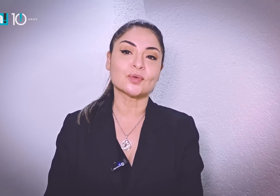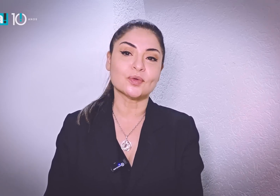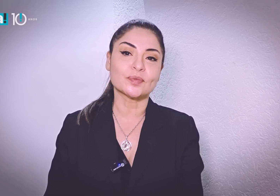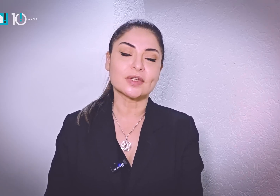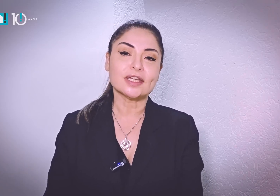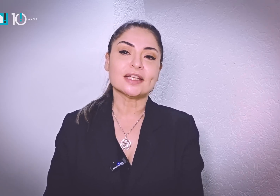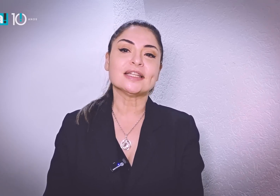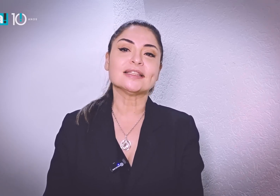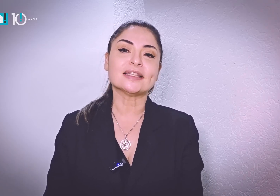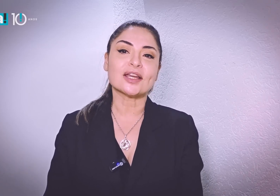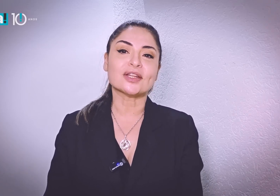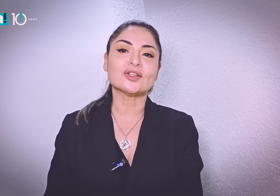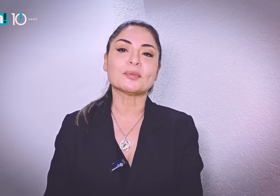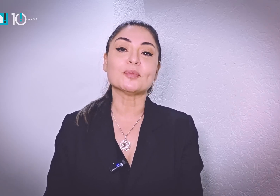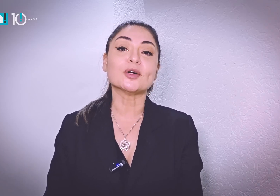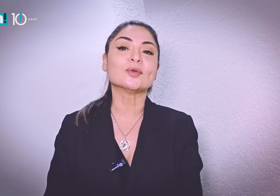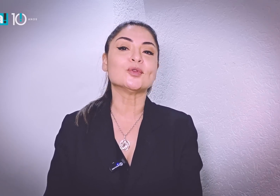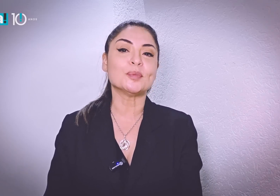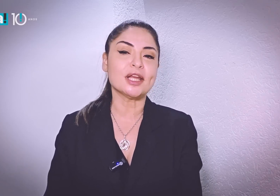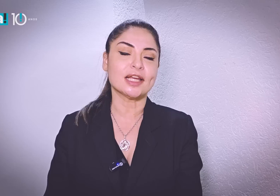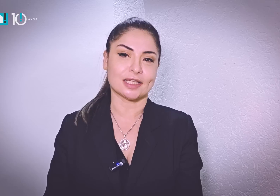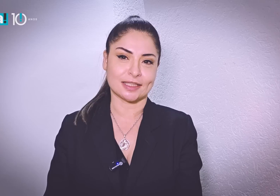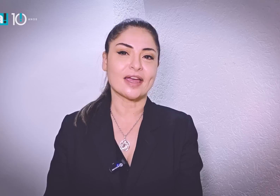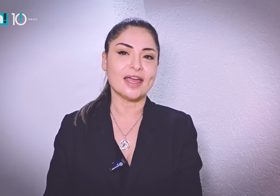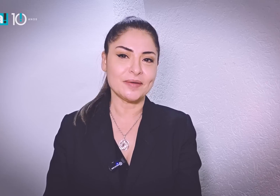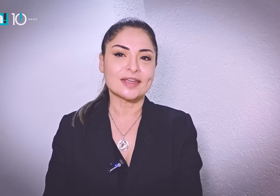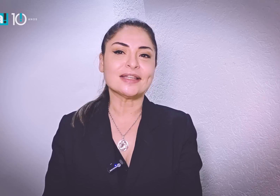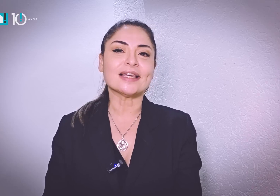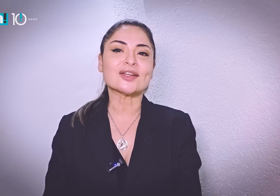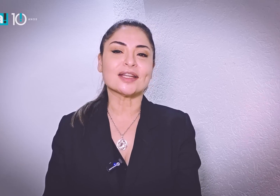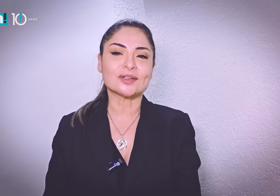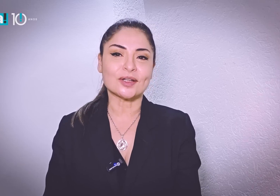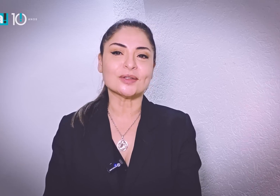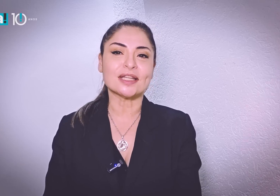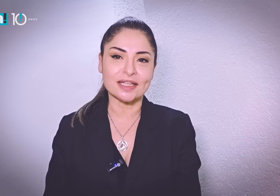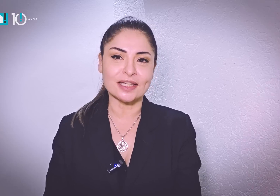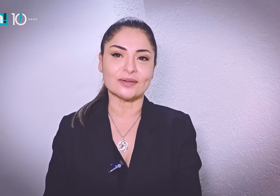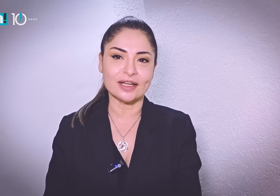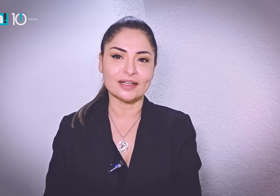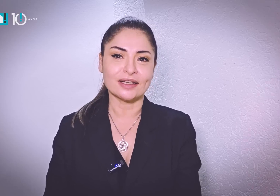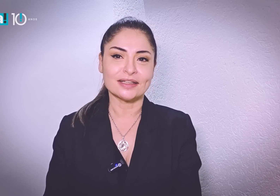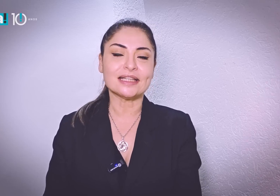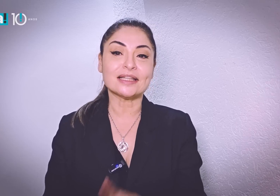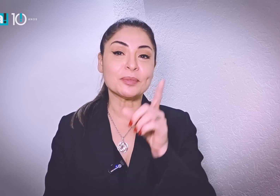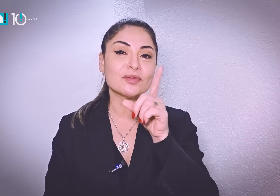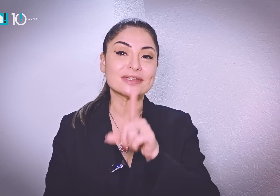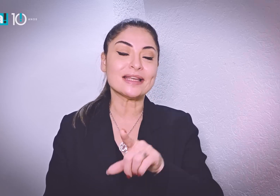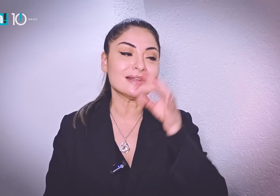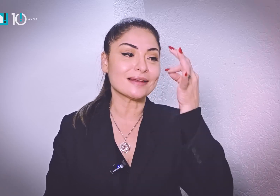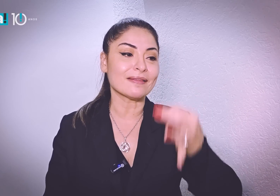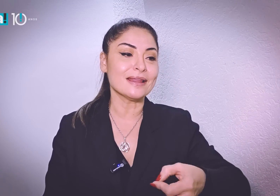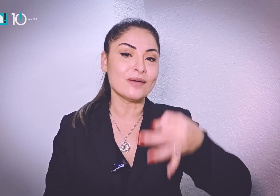disso tudo. O que vocês acham da Dilma no banco dos BRICS? Hein? O que você acha da história toda? Vocês riram, né? Vocês riram